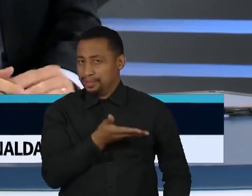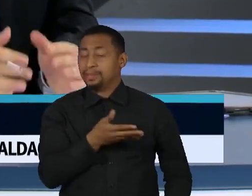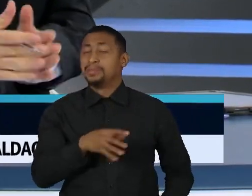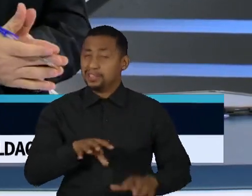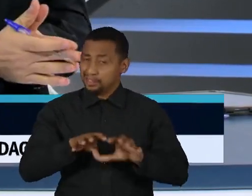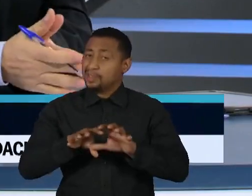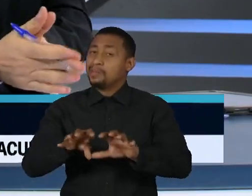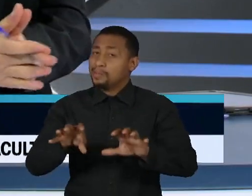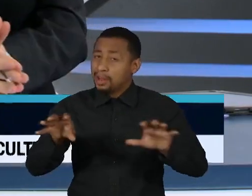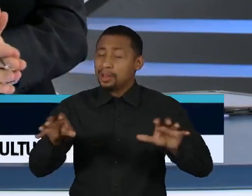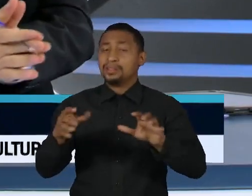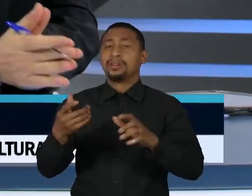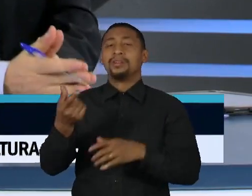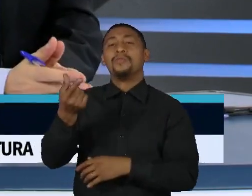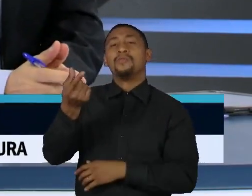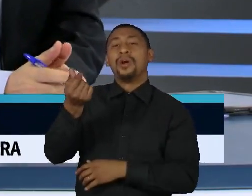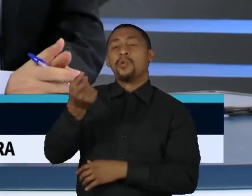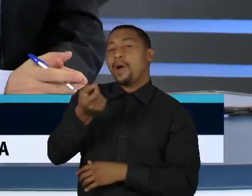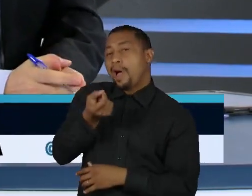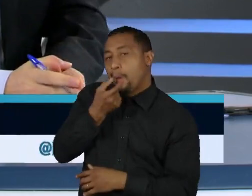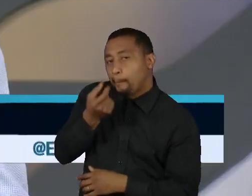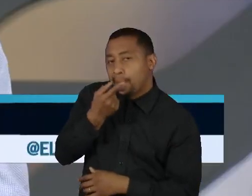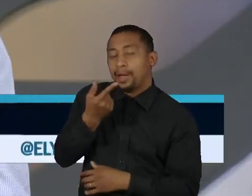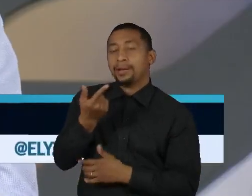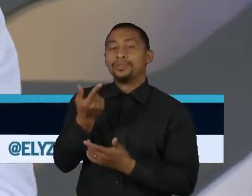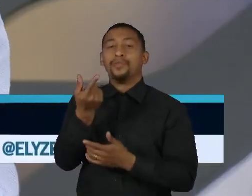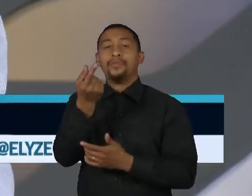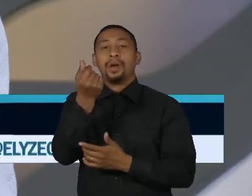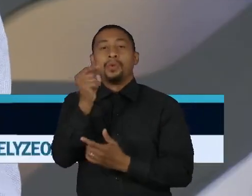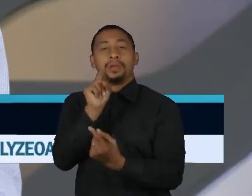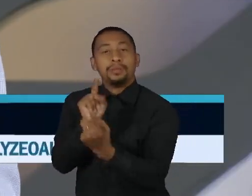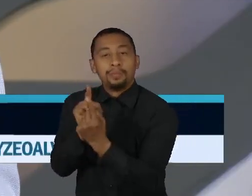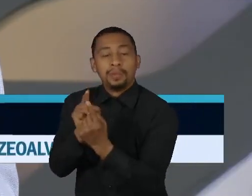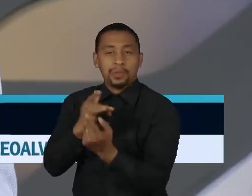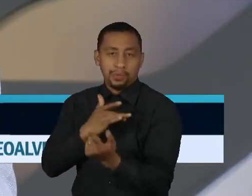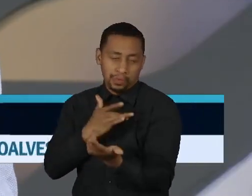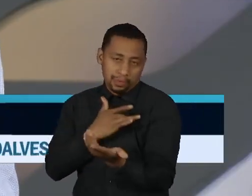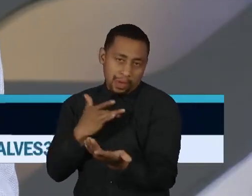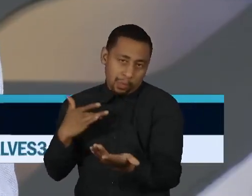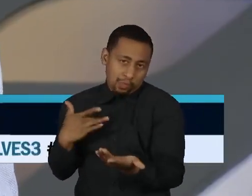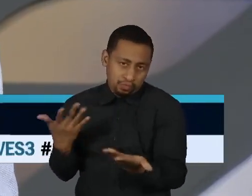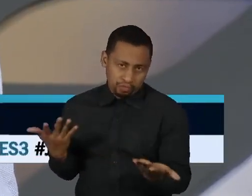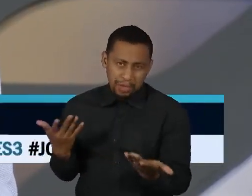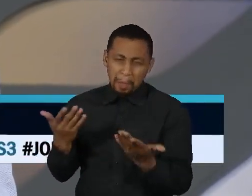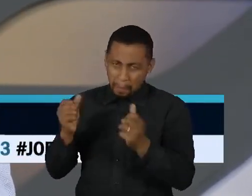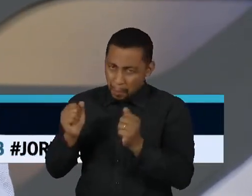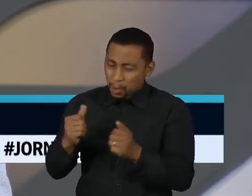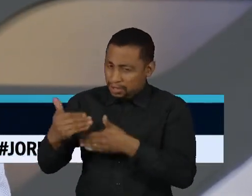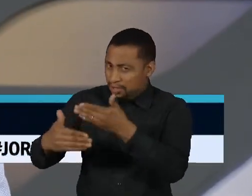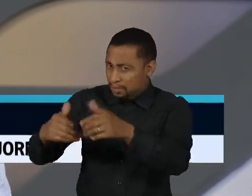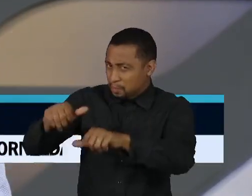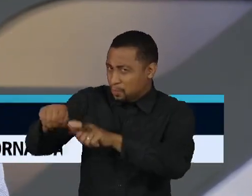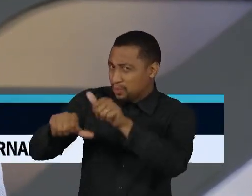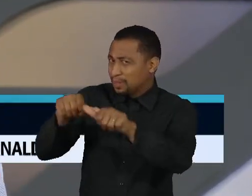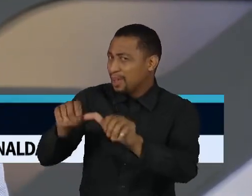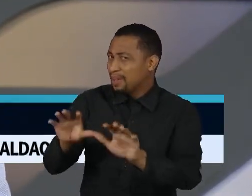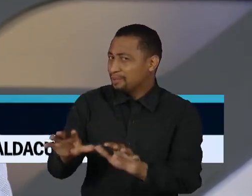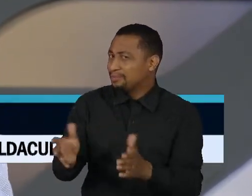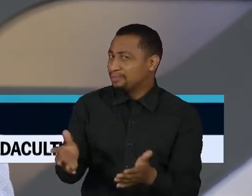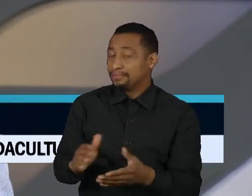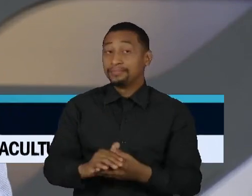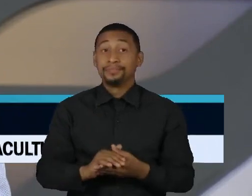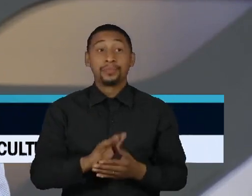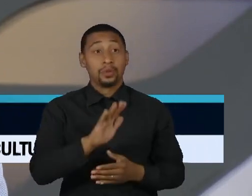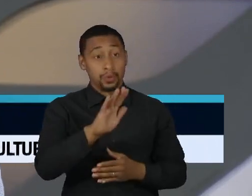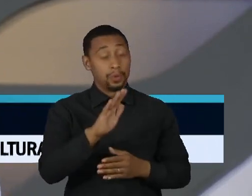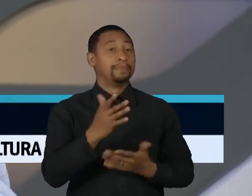dos Remédios isso prejudica também o setor a primeira grande progresso na baixada de